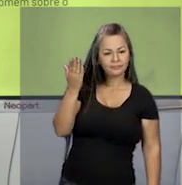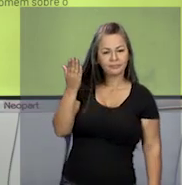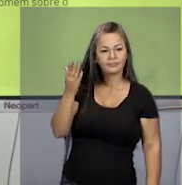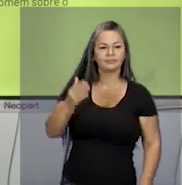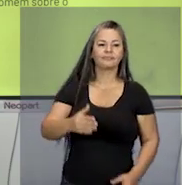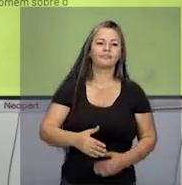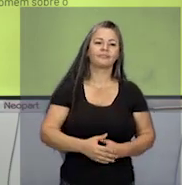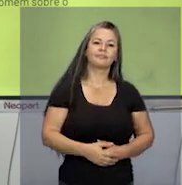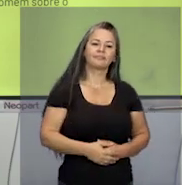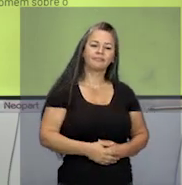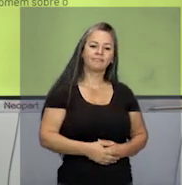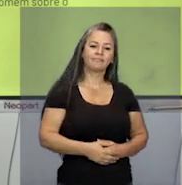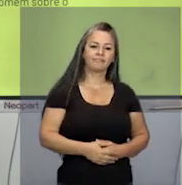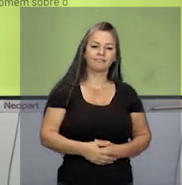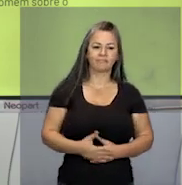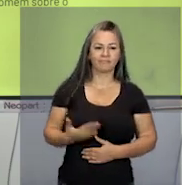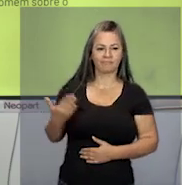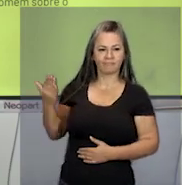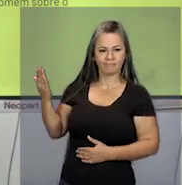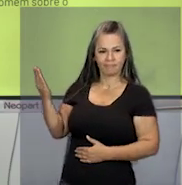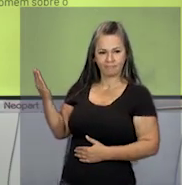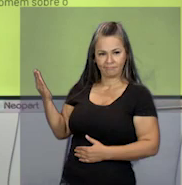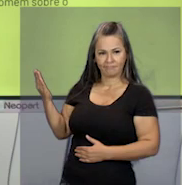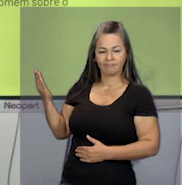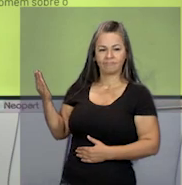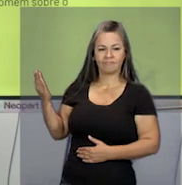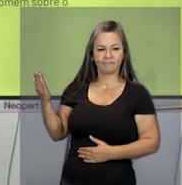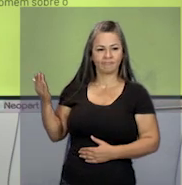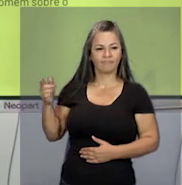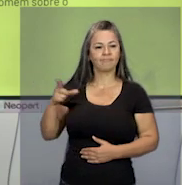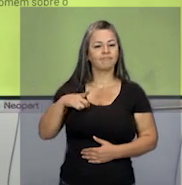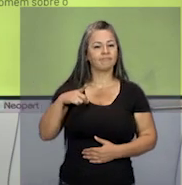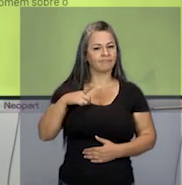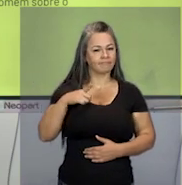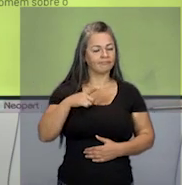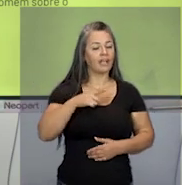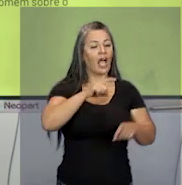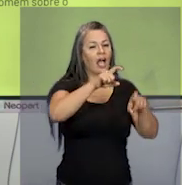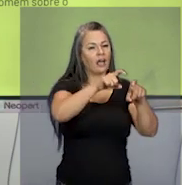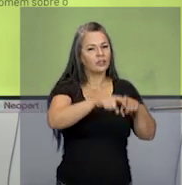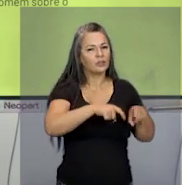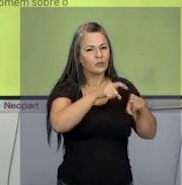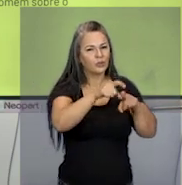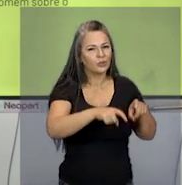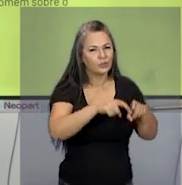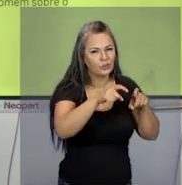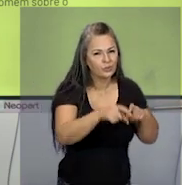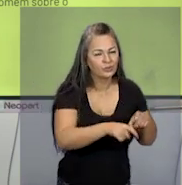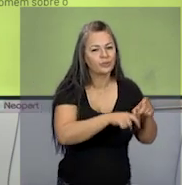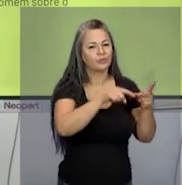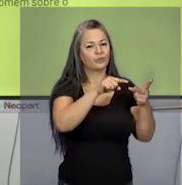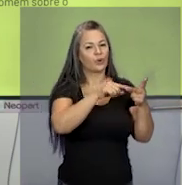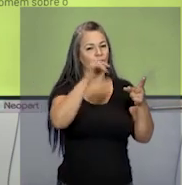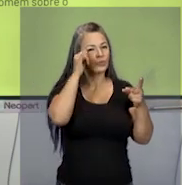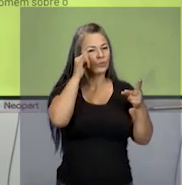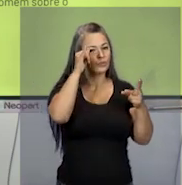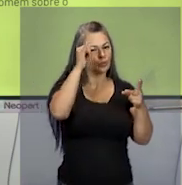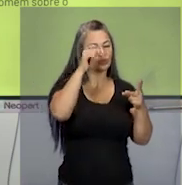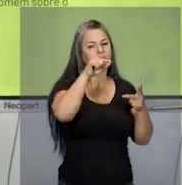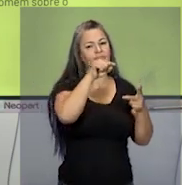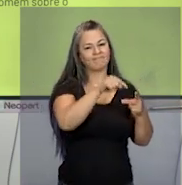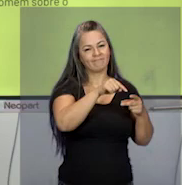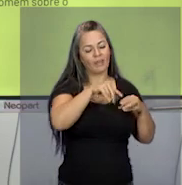Aqui, né, para finalizar, a fronteira agrícola corresponde ao avanço das atividades produtivas de uso de ocupação do solo pelo